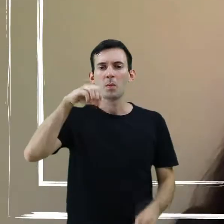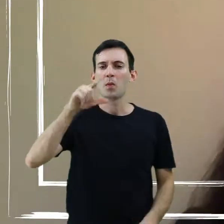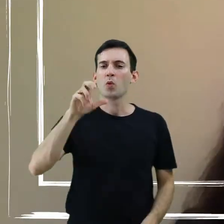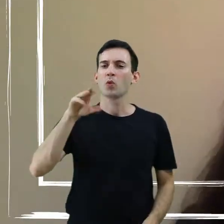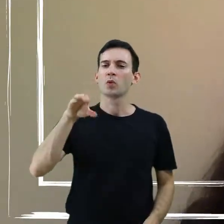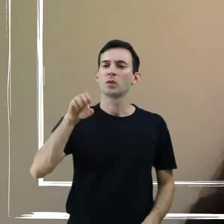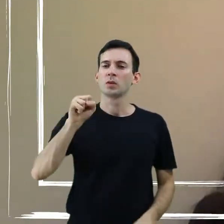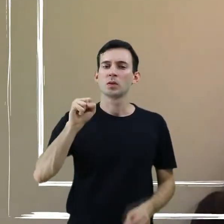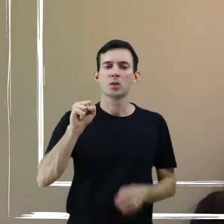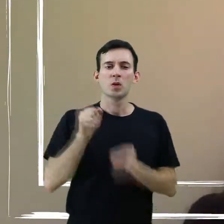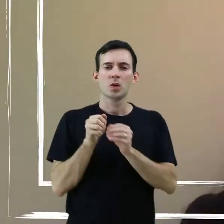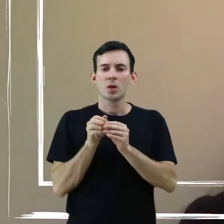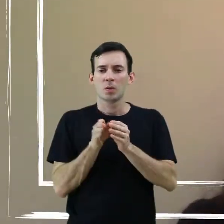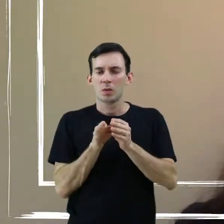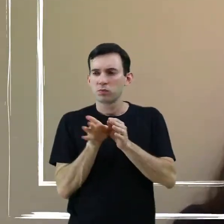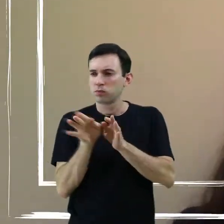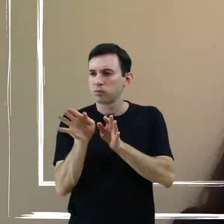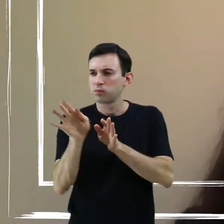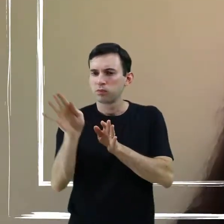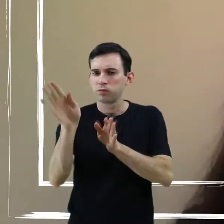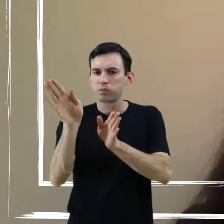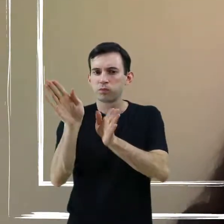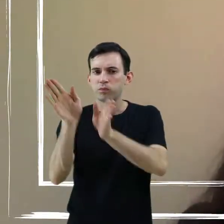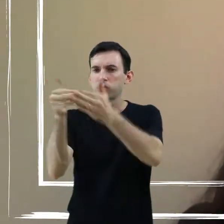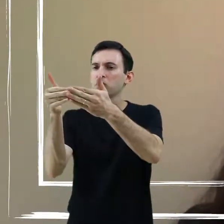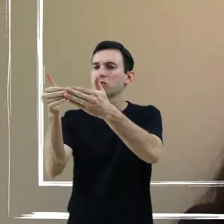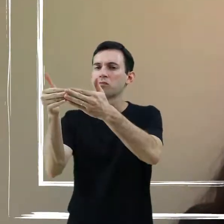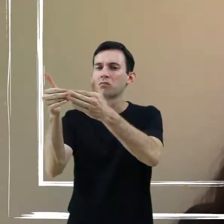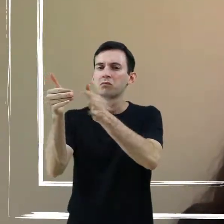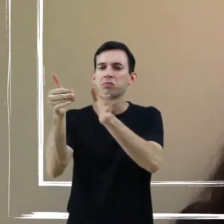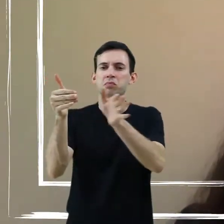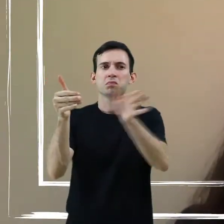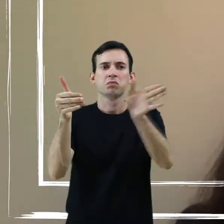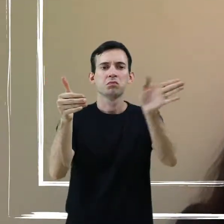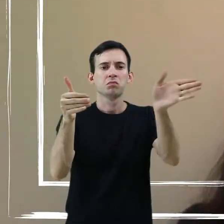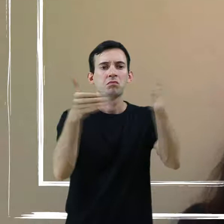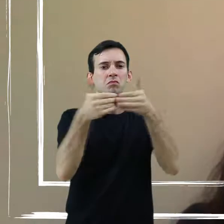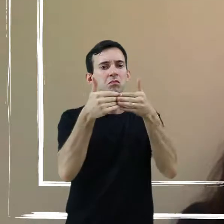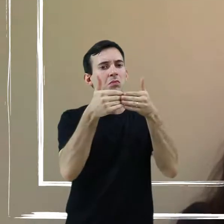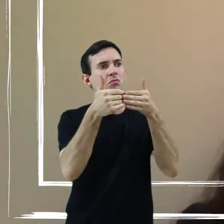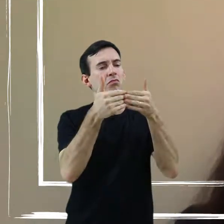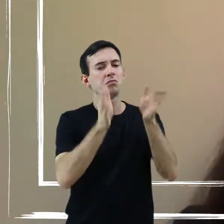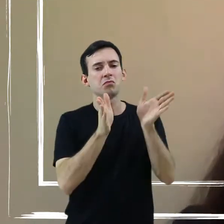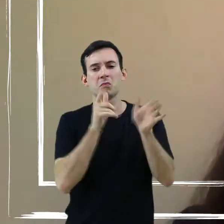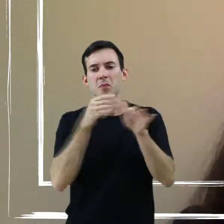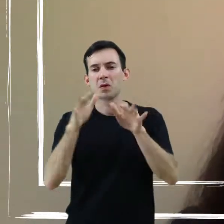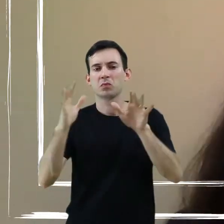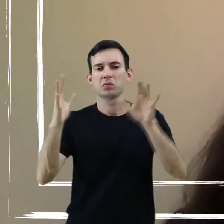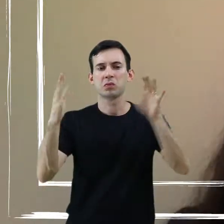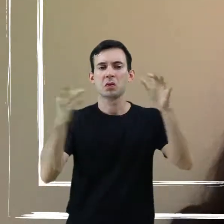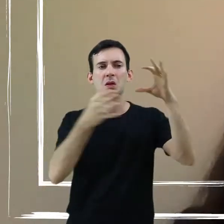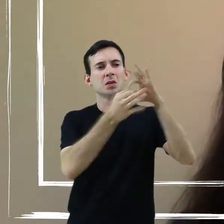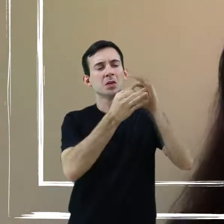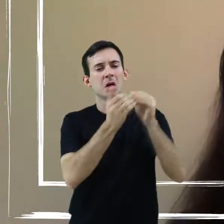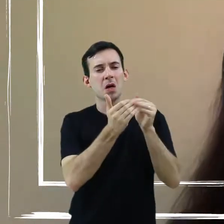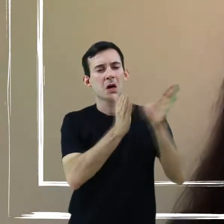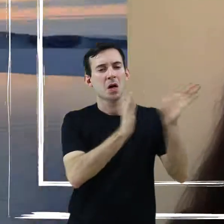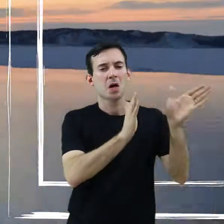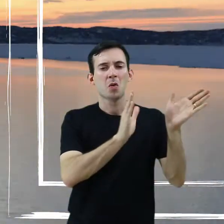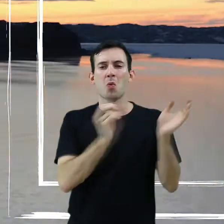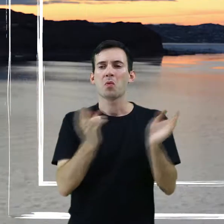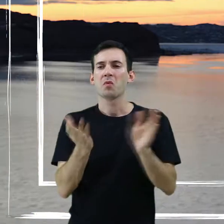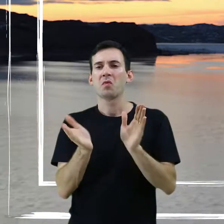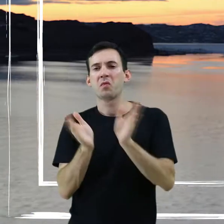a abertura e o fechamento de passagens oceânicas, e qual a relação dessa abertura ou